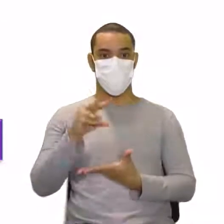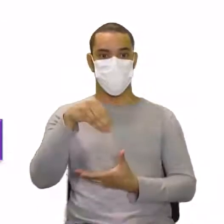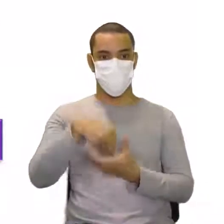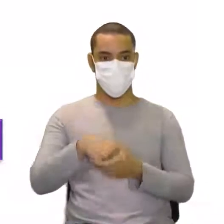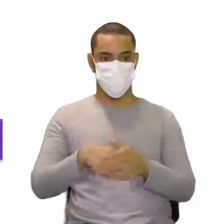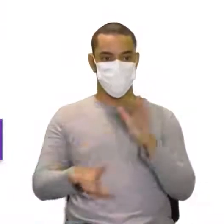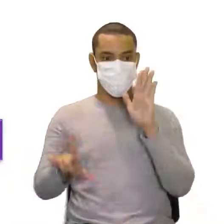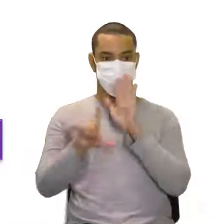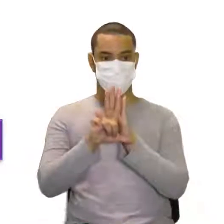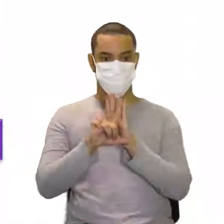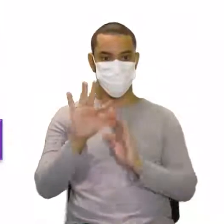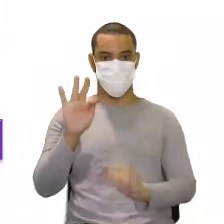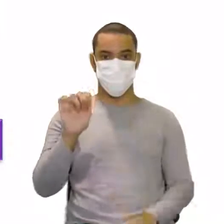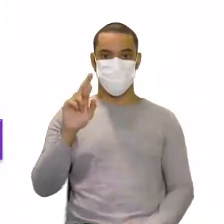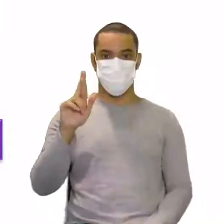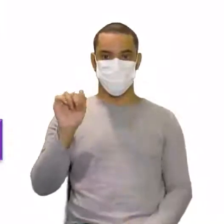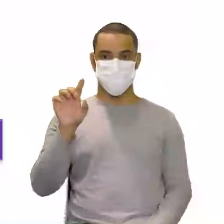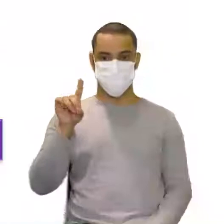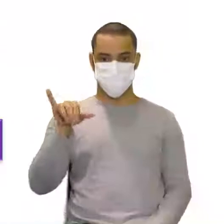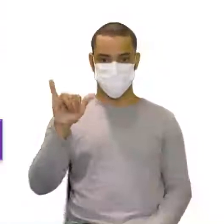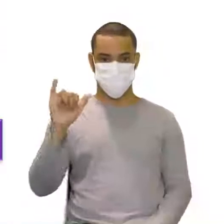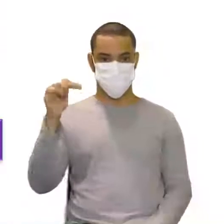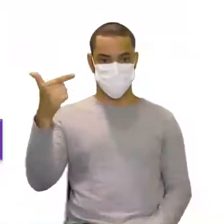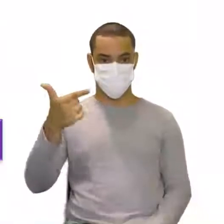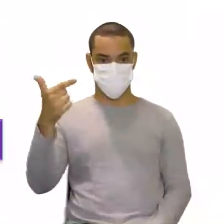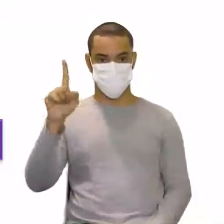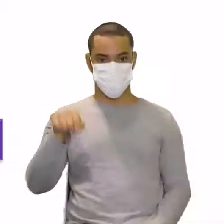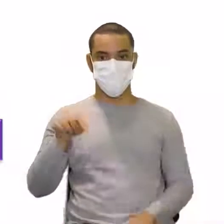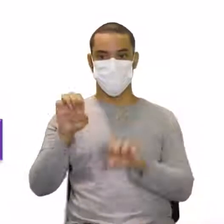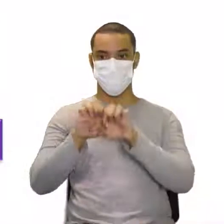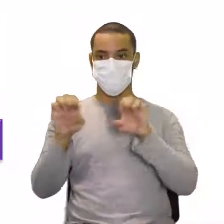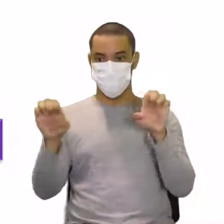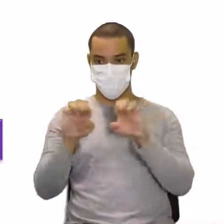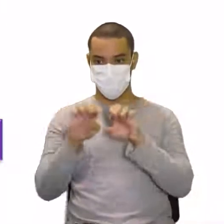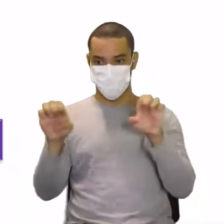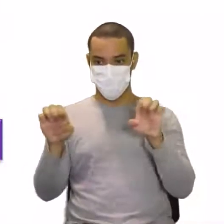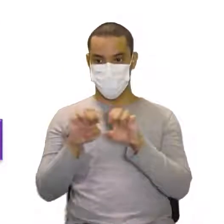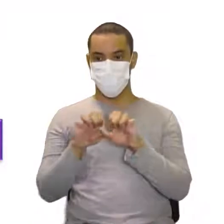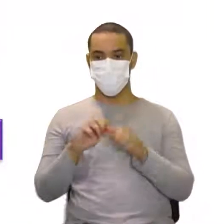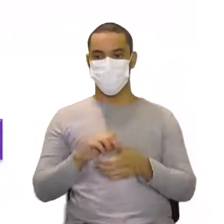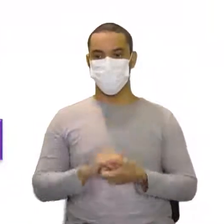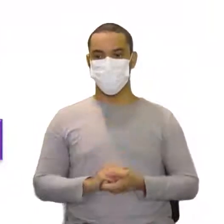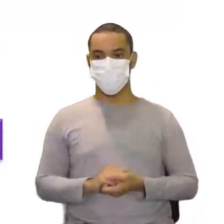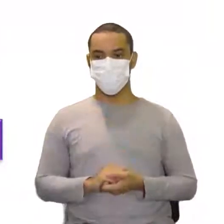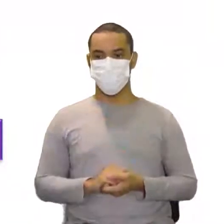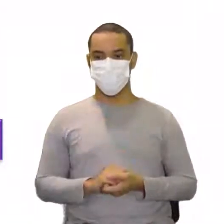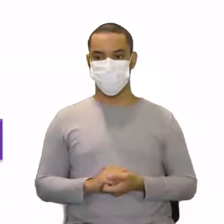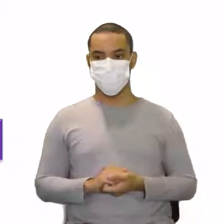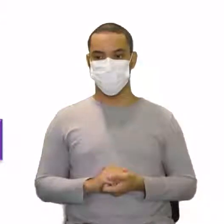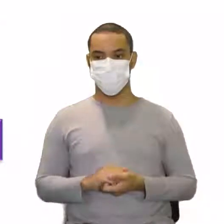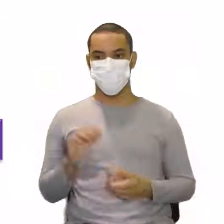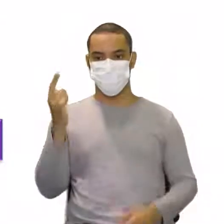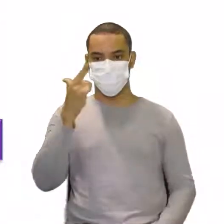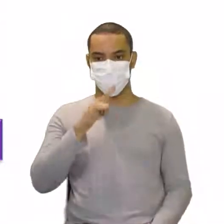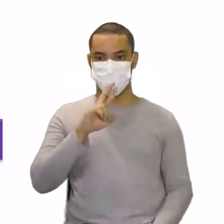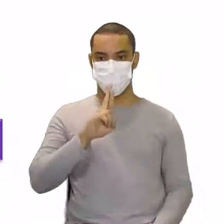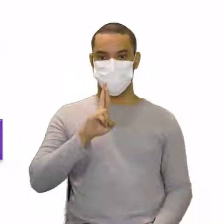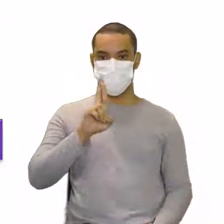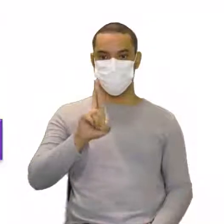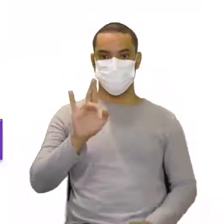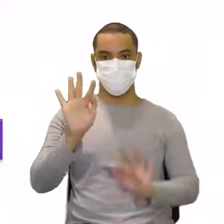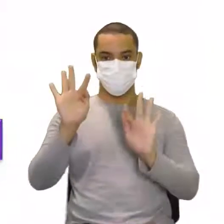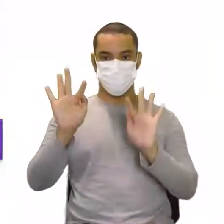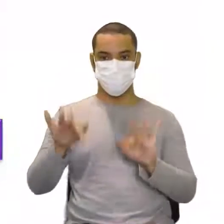a lei de Faraday. A segunda é aplicar só que a equação, chegando aí no resultado final.